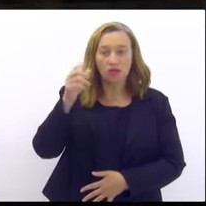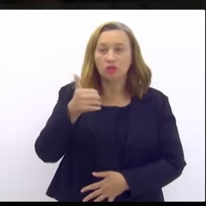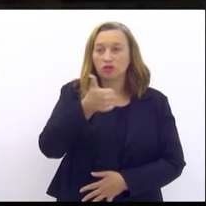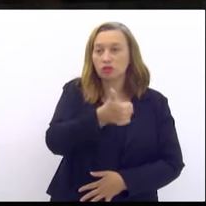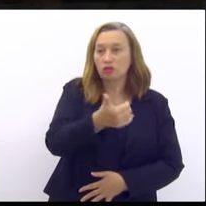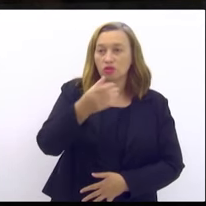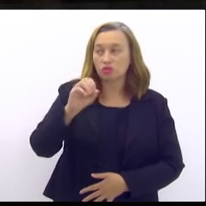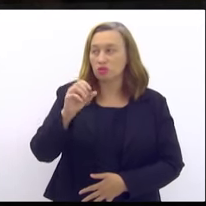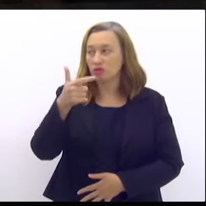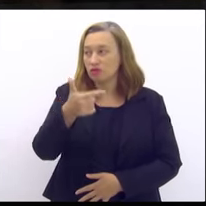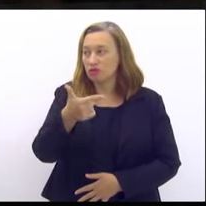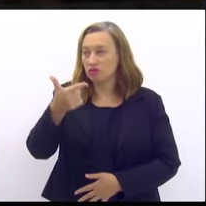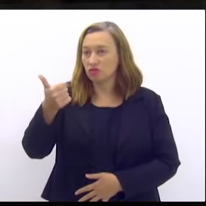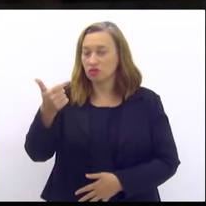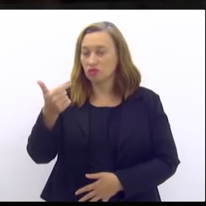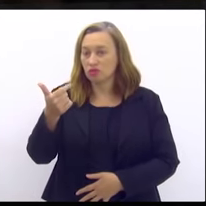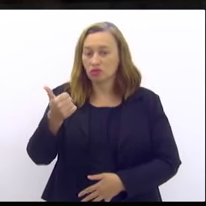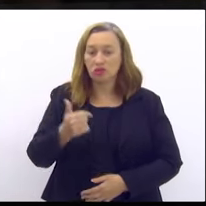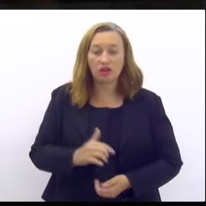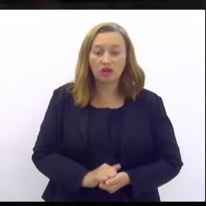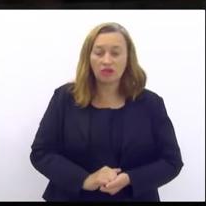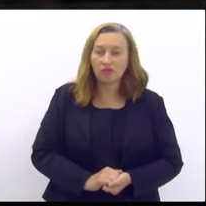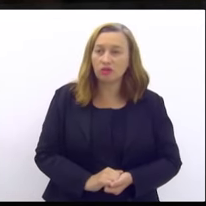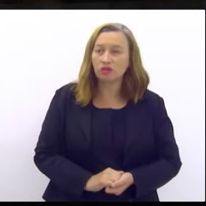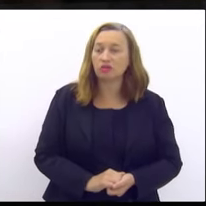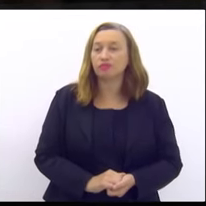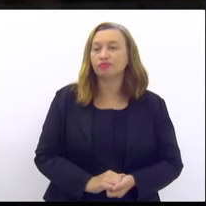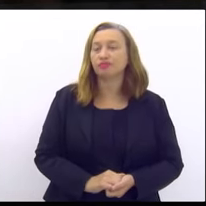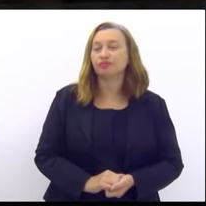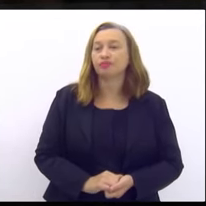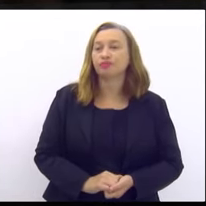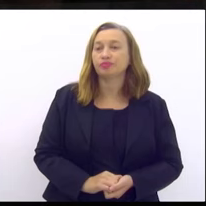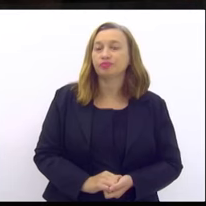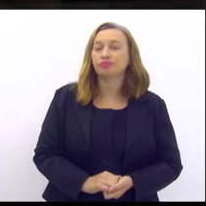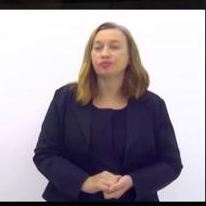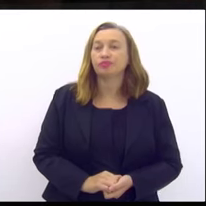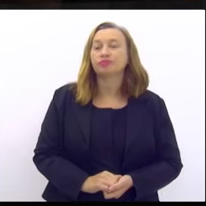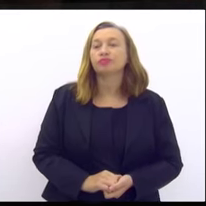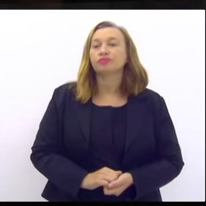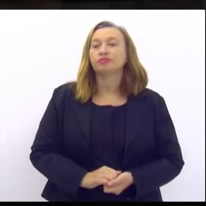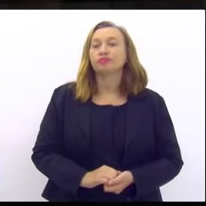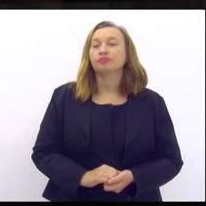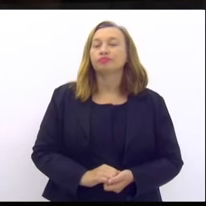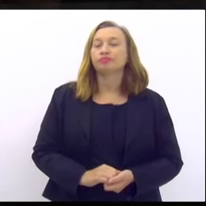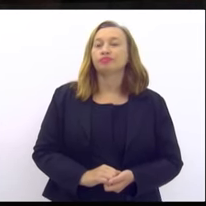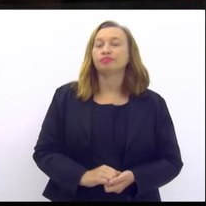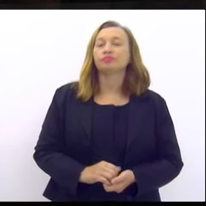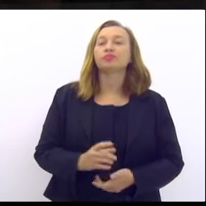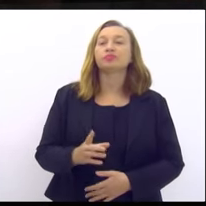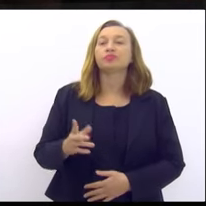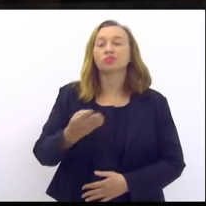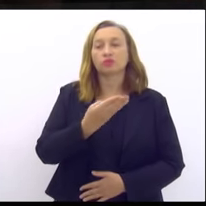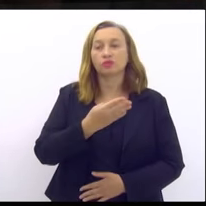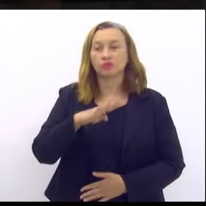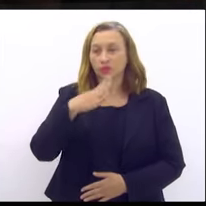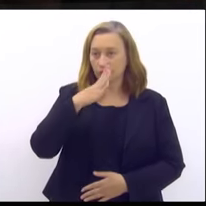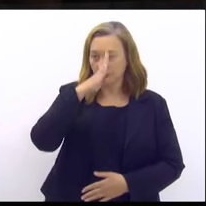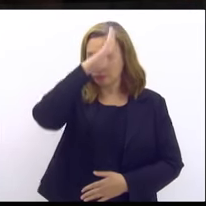2022 vossa excelência também é testemunha o governo